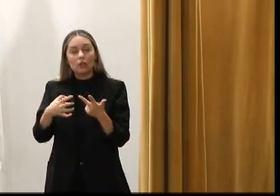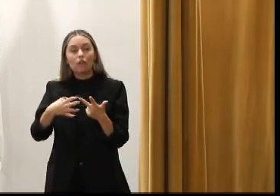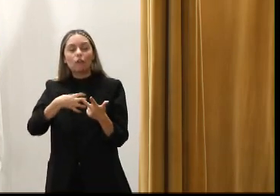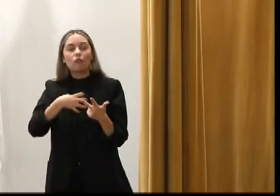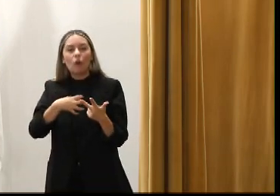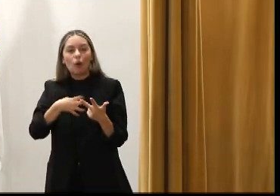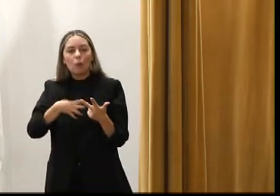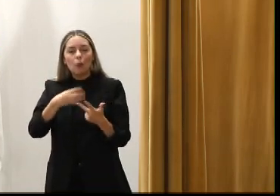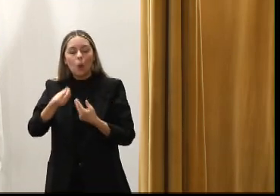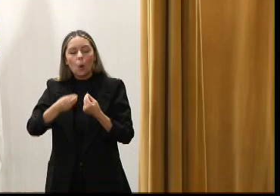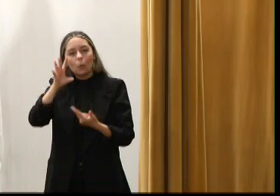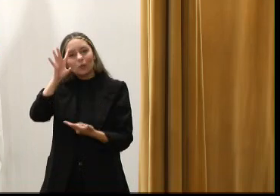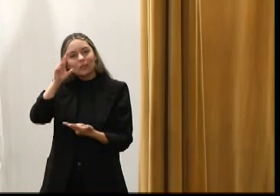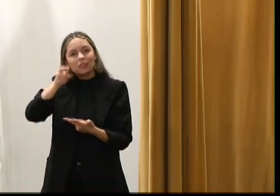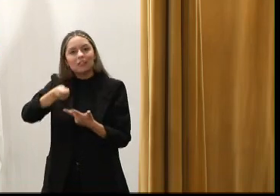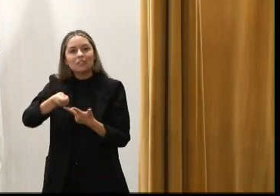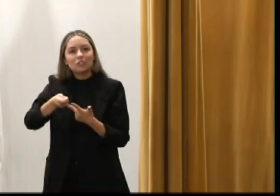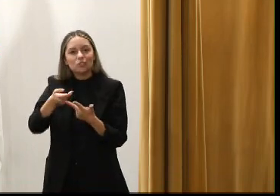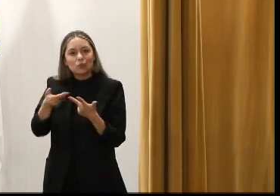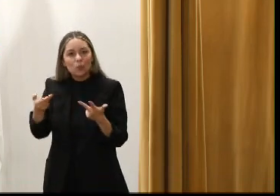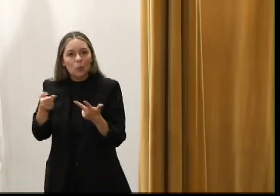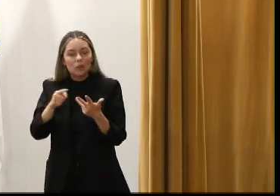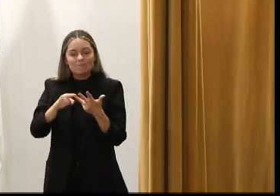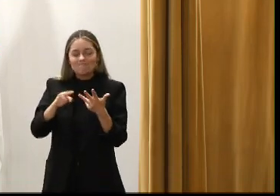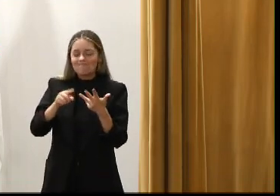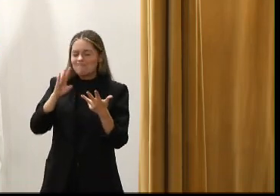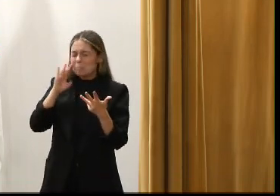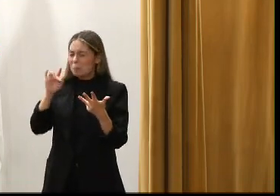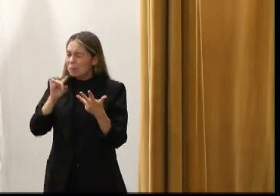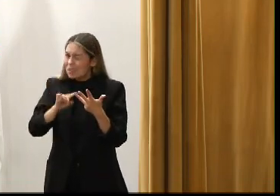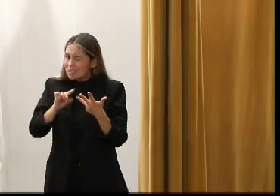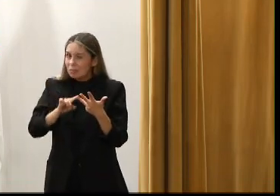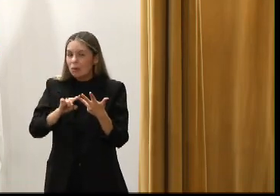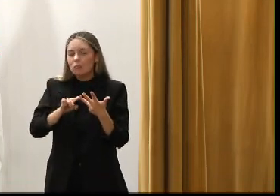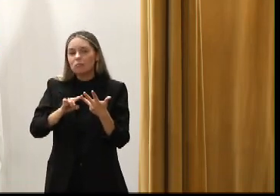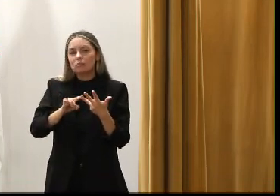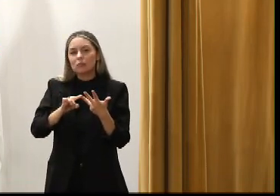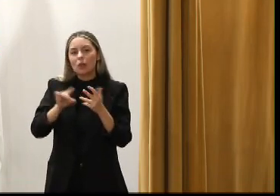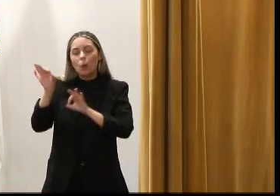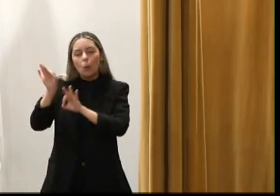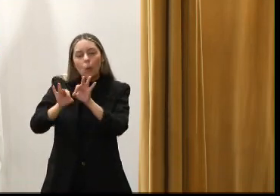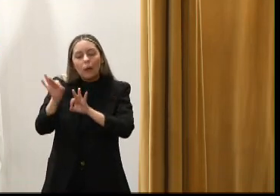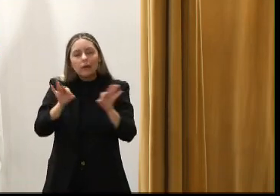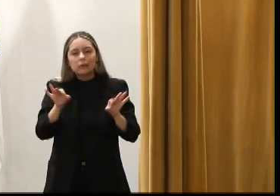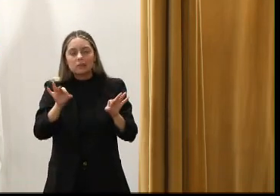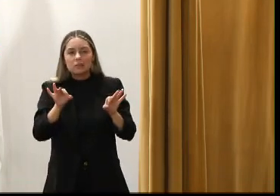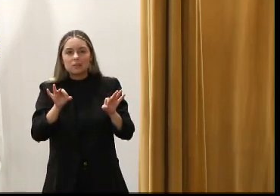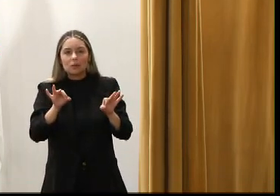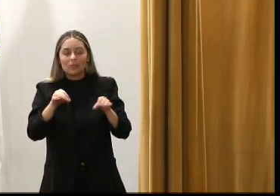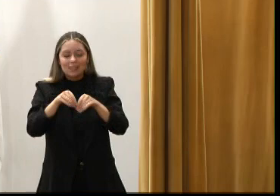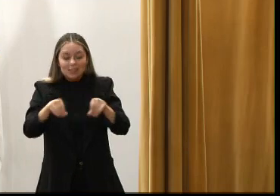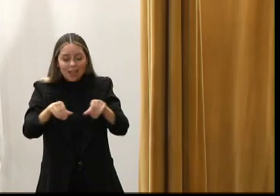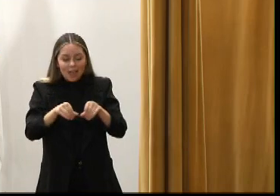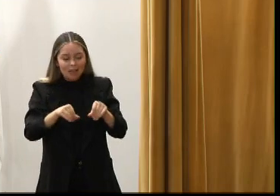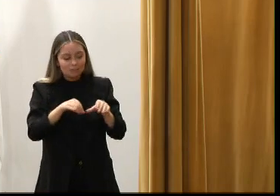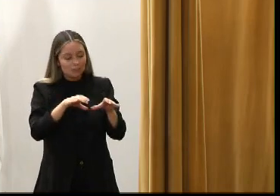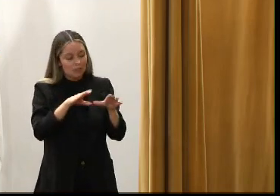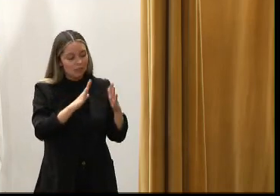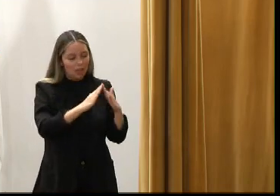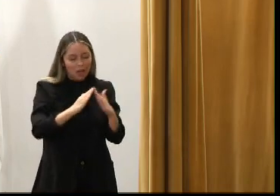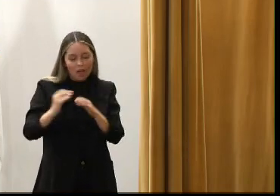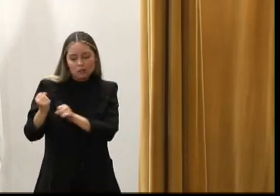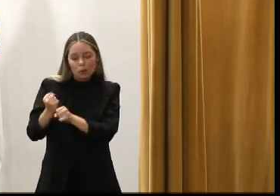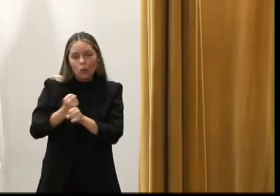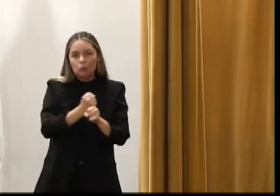qual as decisões são tomadas e, sobretudo, a ordenação urbana territorial.